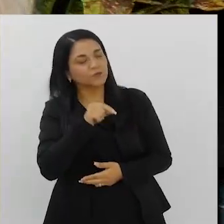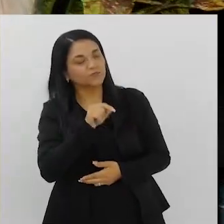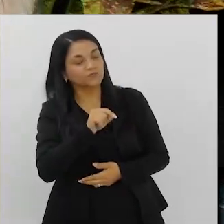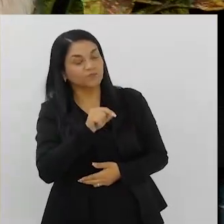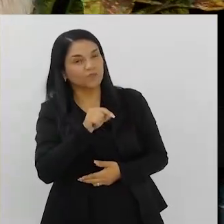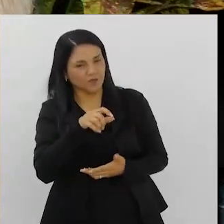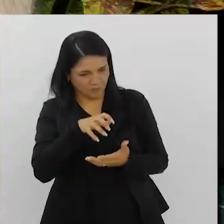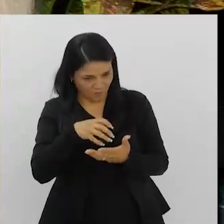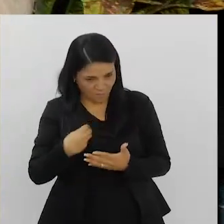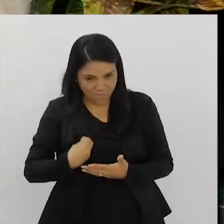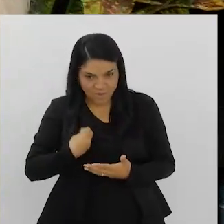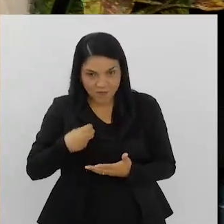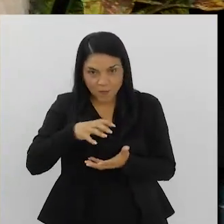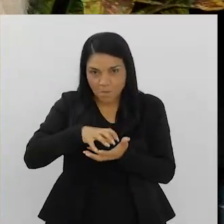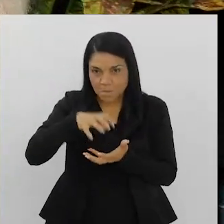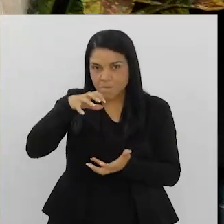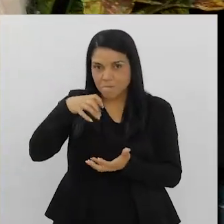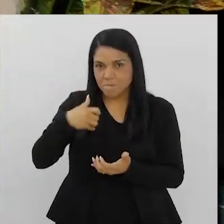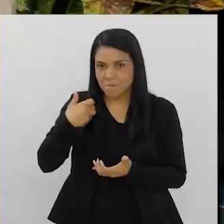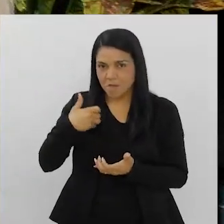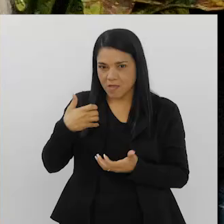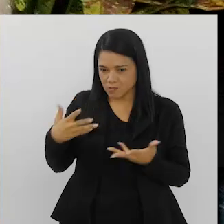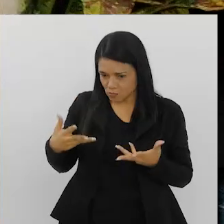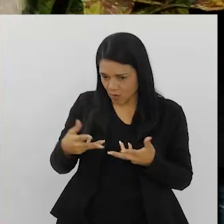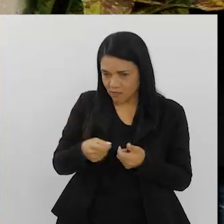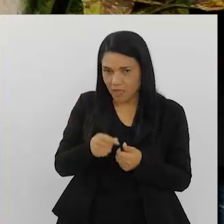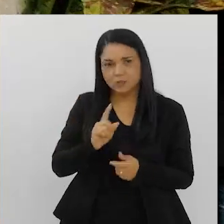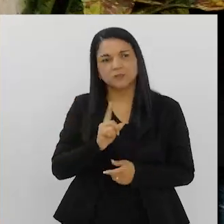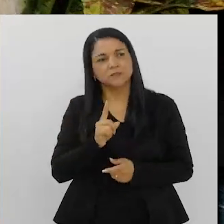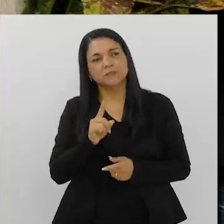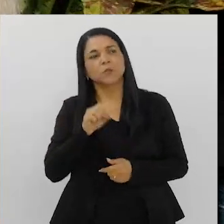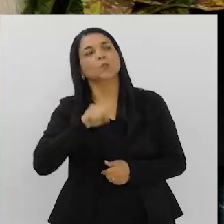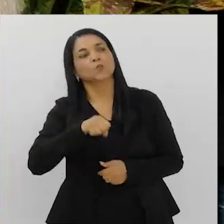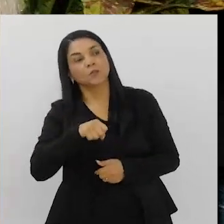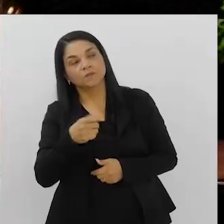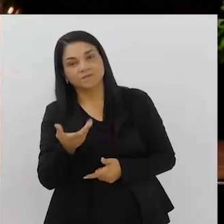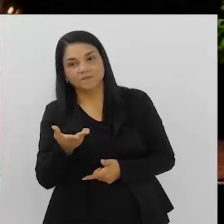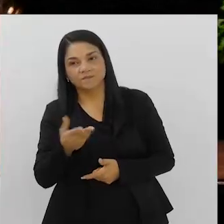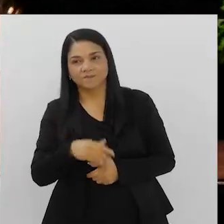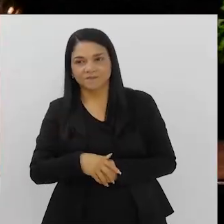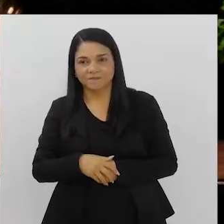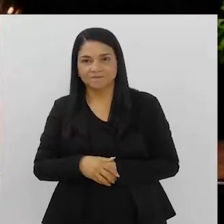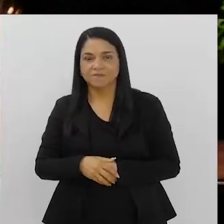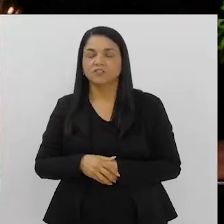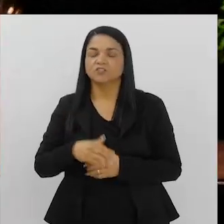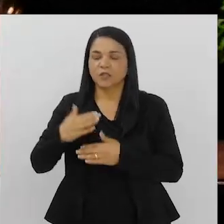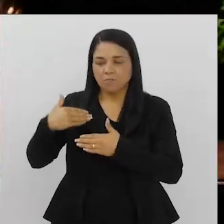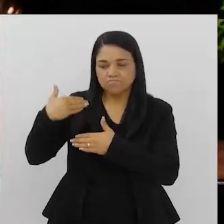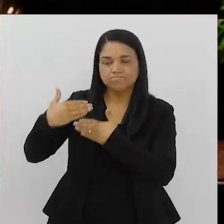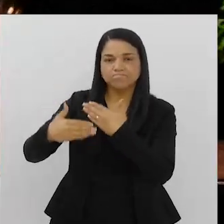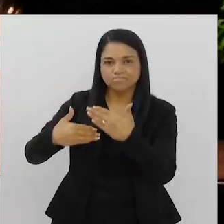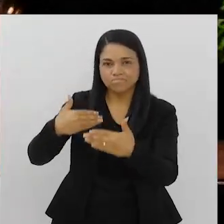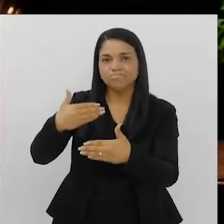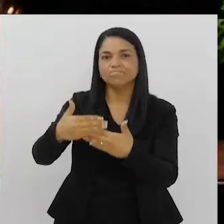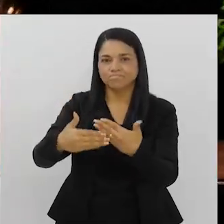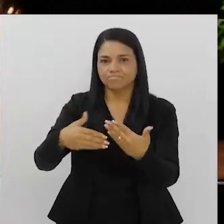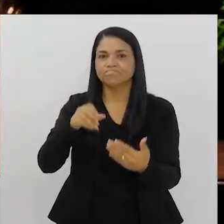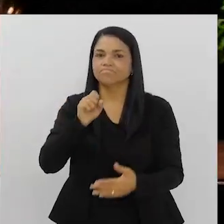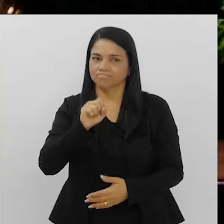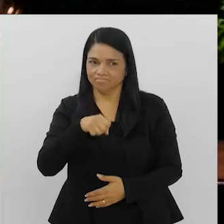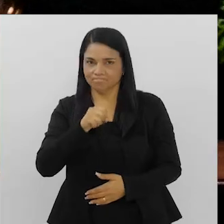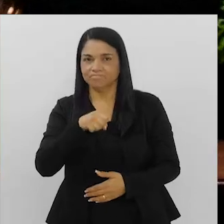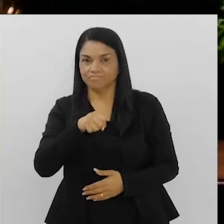você mesma disse, nós estamos vivendo mais e com mais qualidade ou não? Eu acho que a gente está caminhando para esse momento,